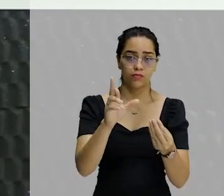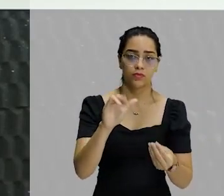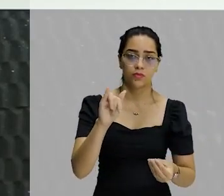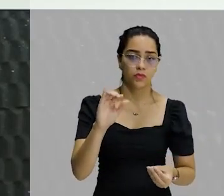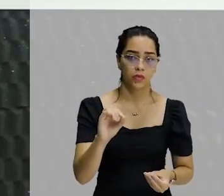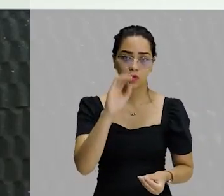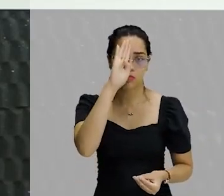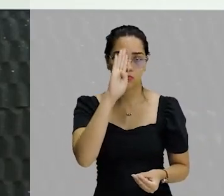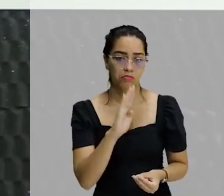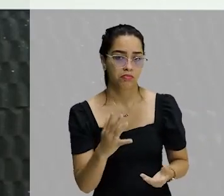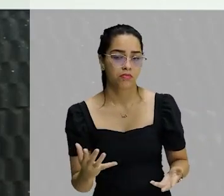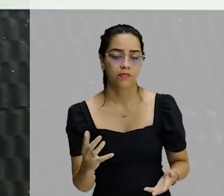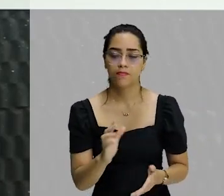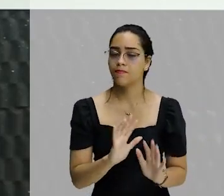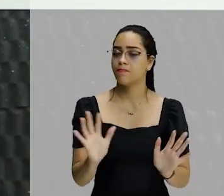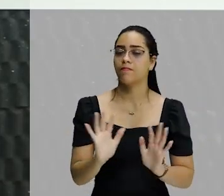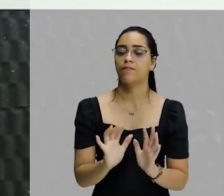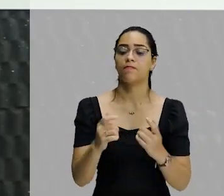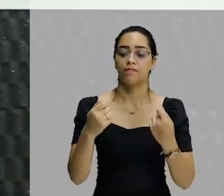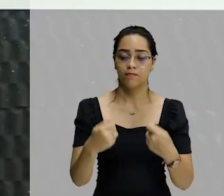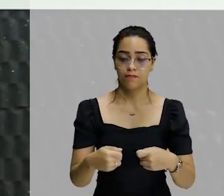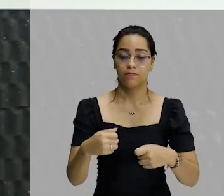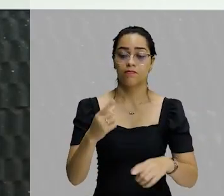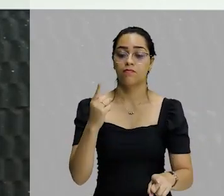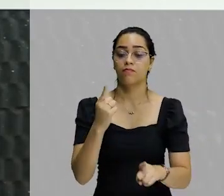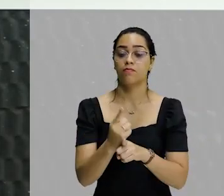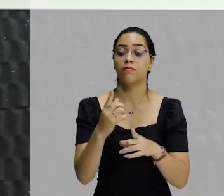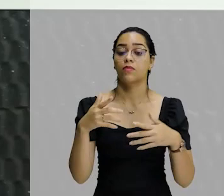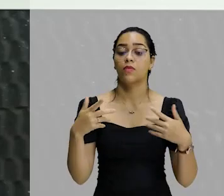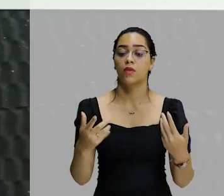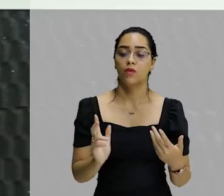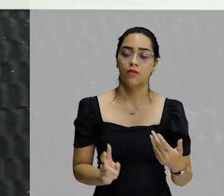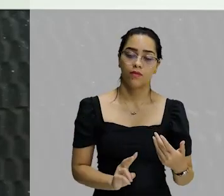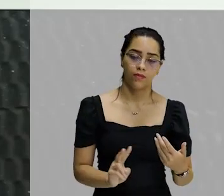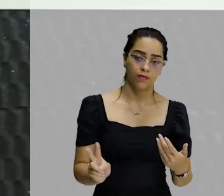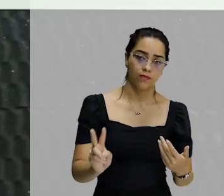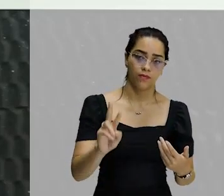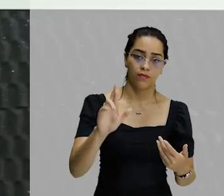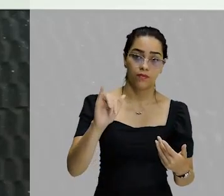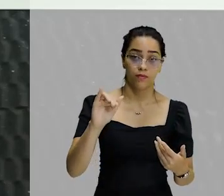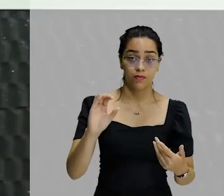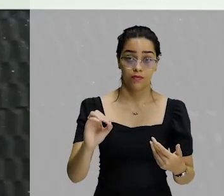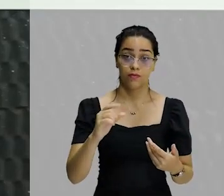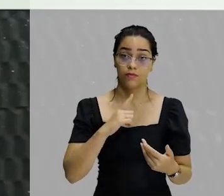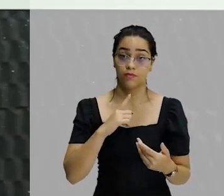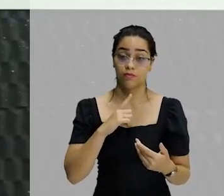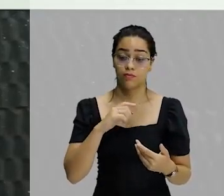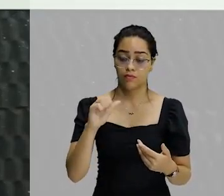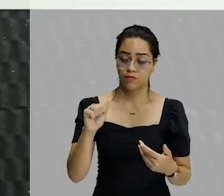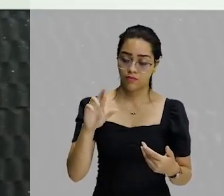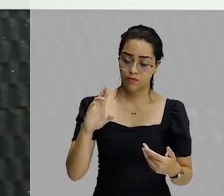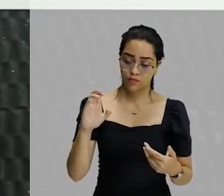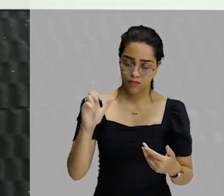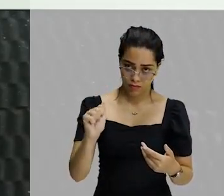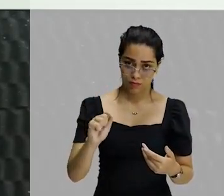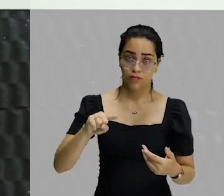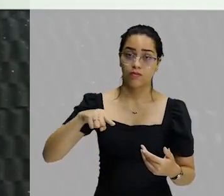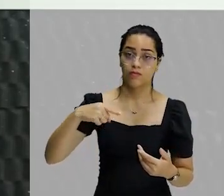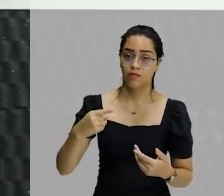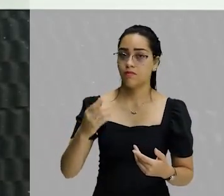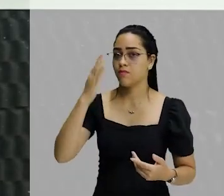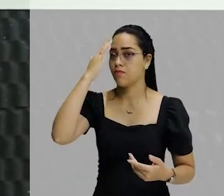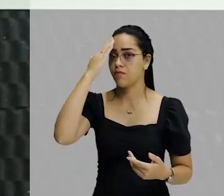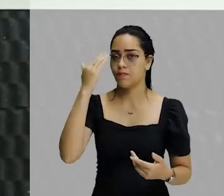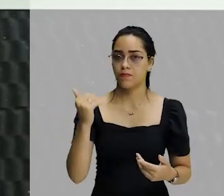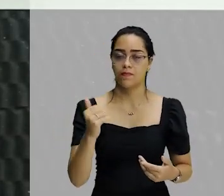né? Esse aqui é uma questão que você teve que descobrir o valor do raio a partir da área. Certinho?